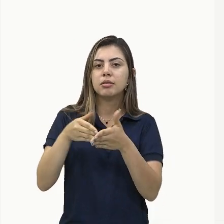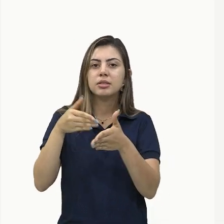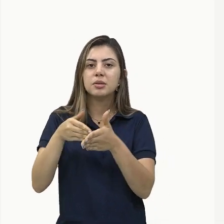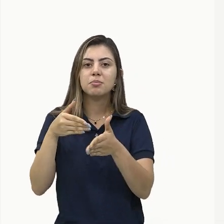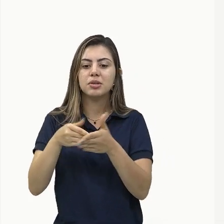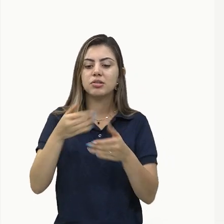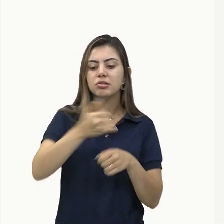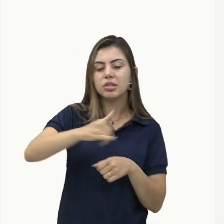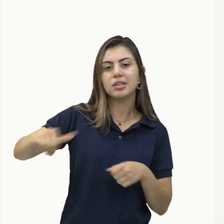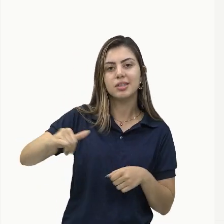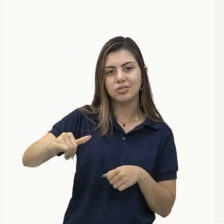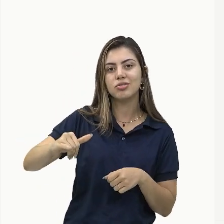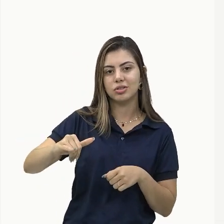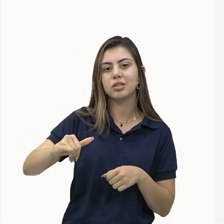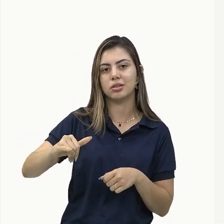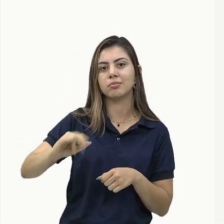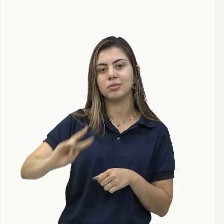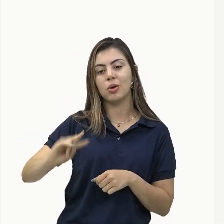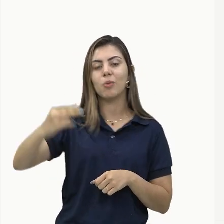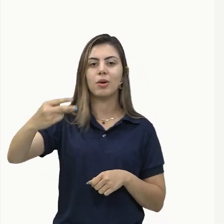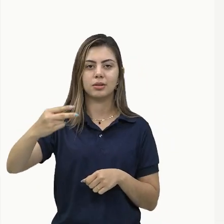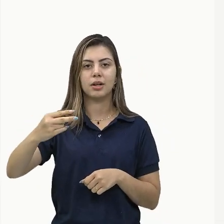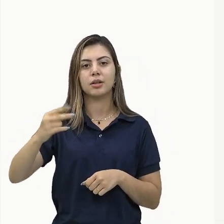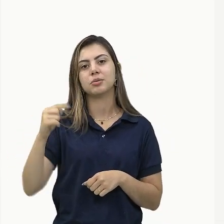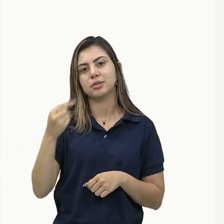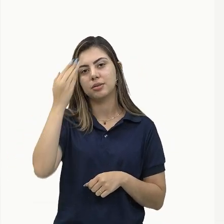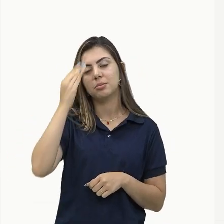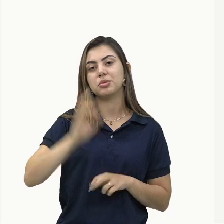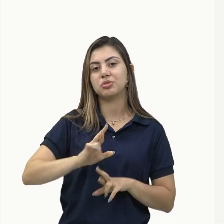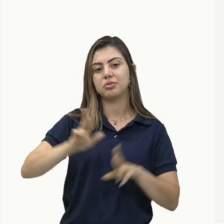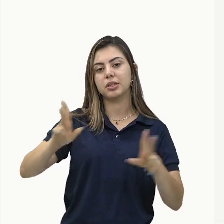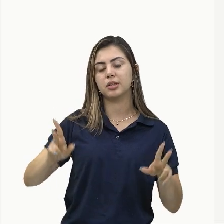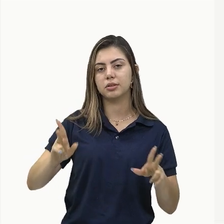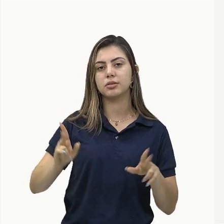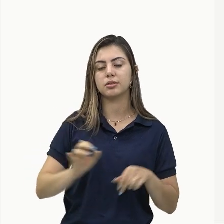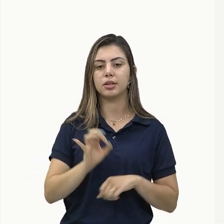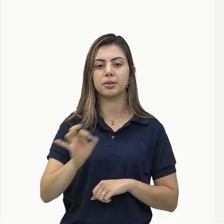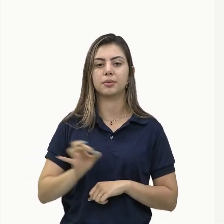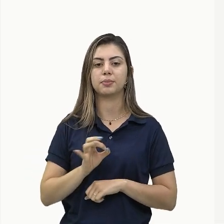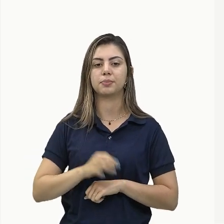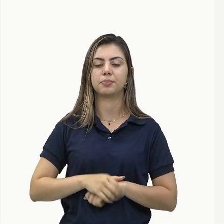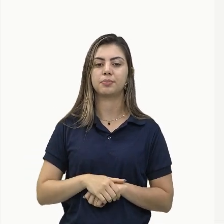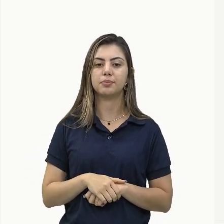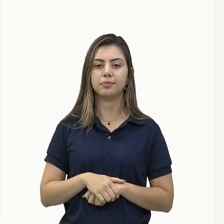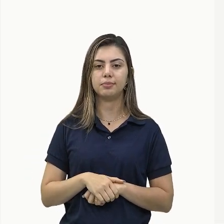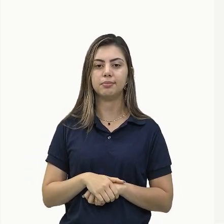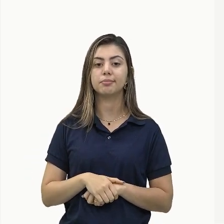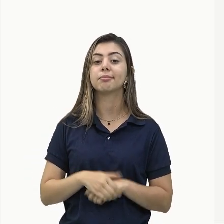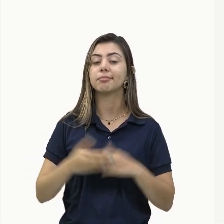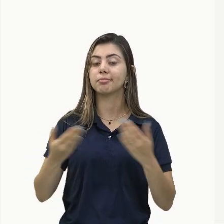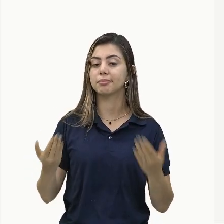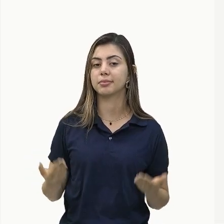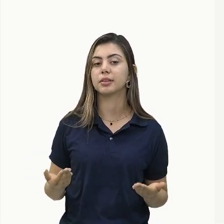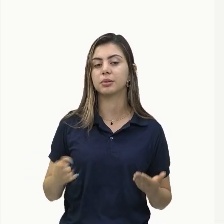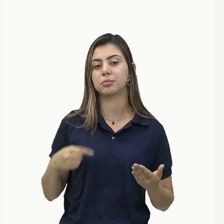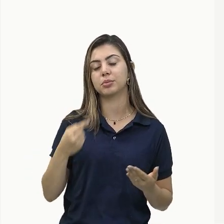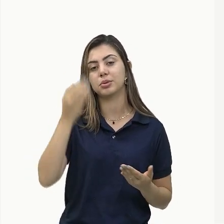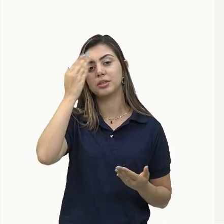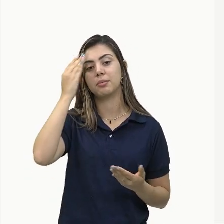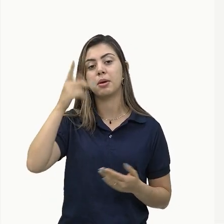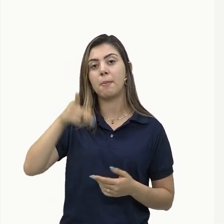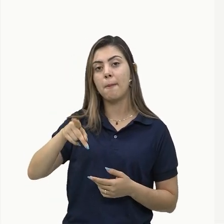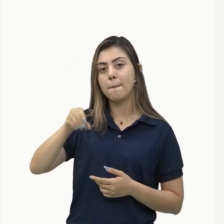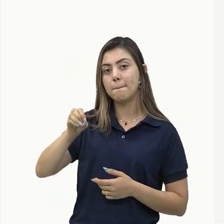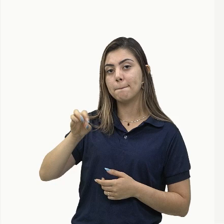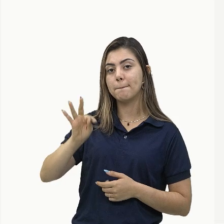ter potências dissipadas, é claro, também iguais. E pessoal, a potência, ela tem